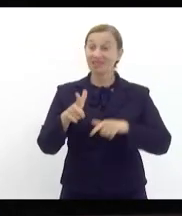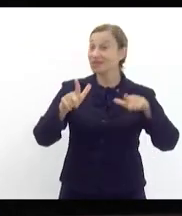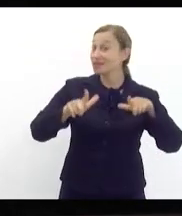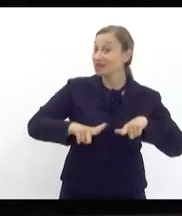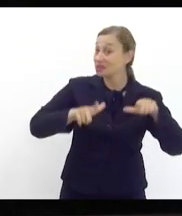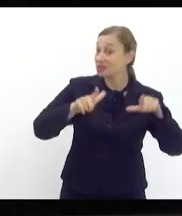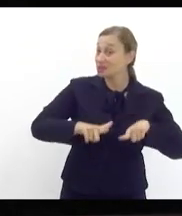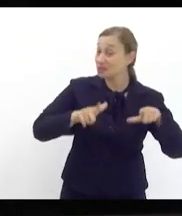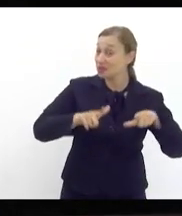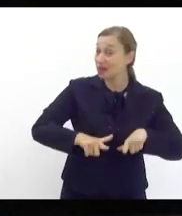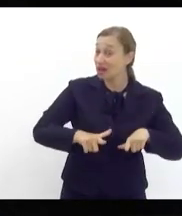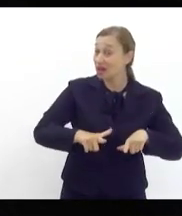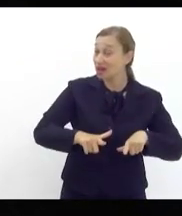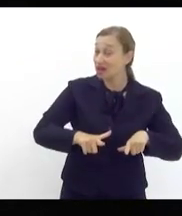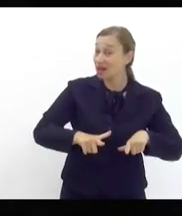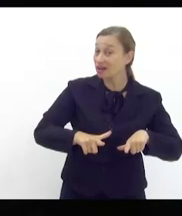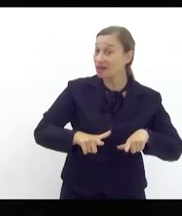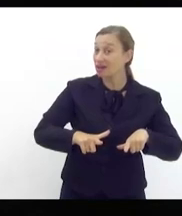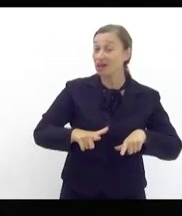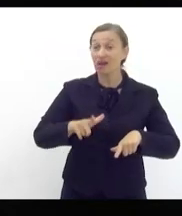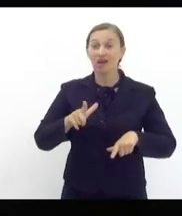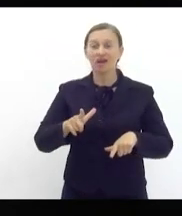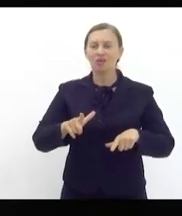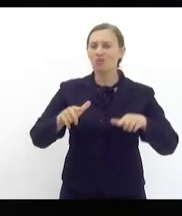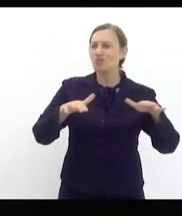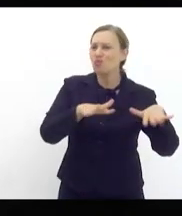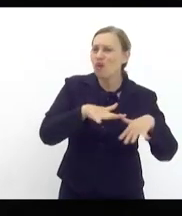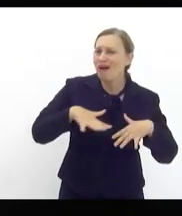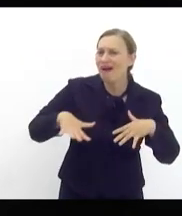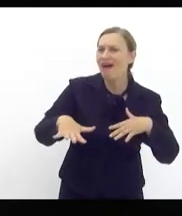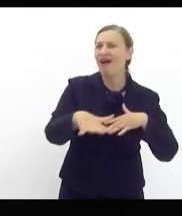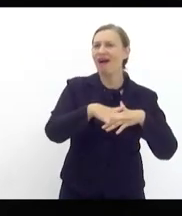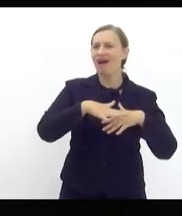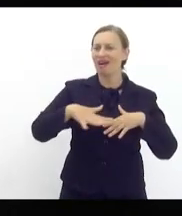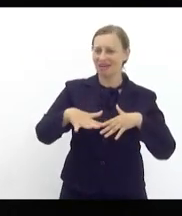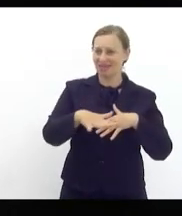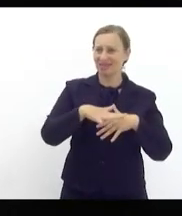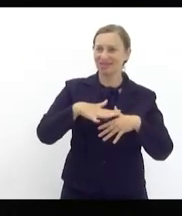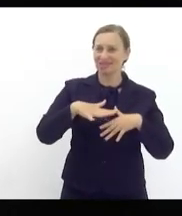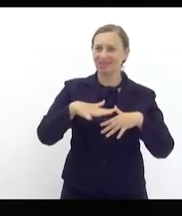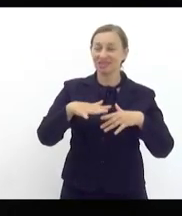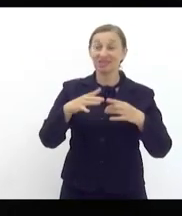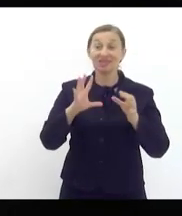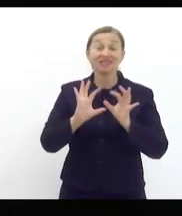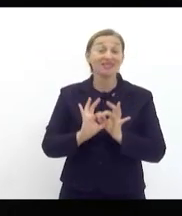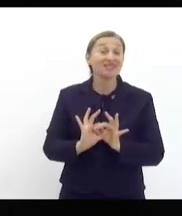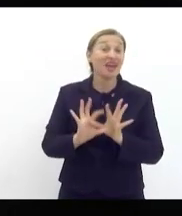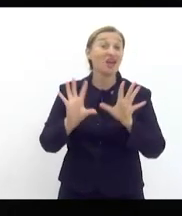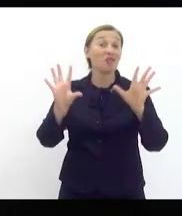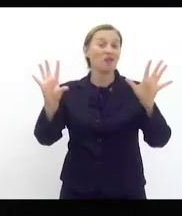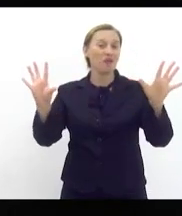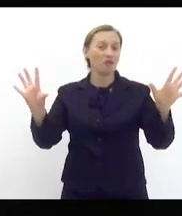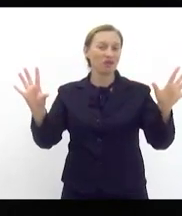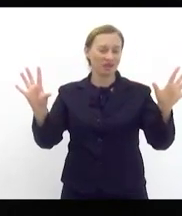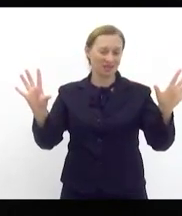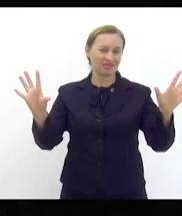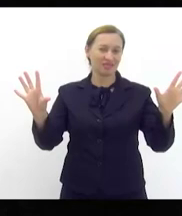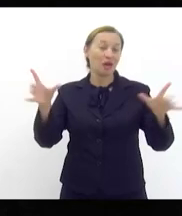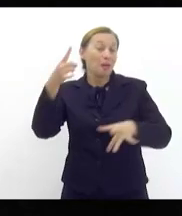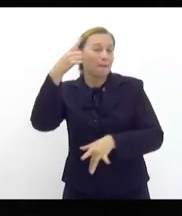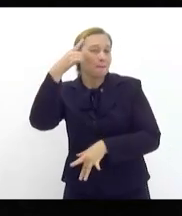que é uma área de ampla democracia de livre